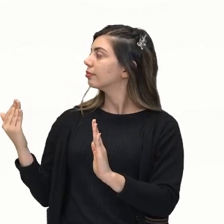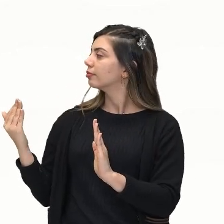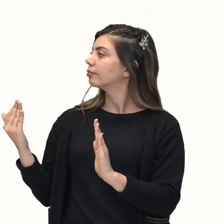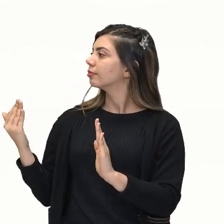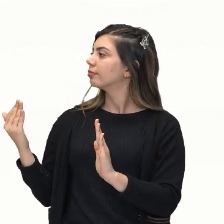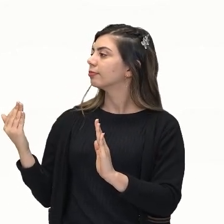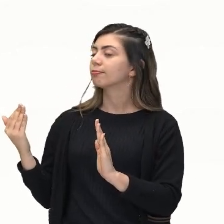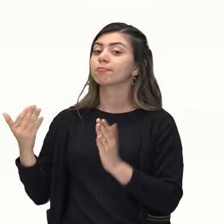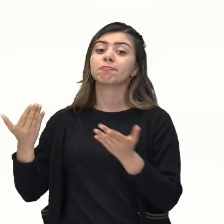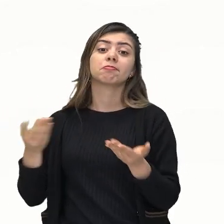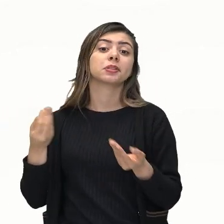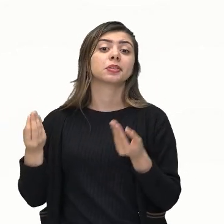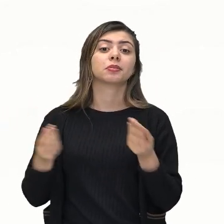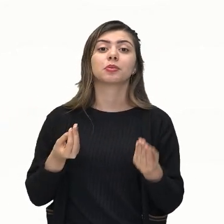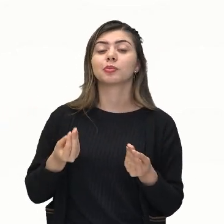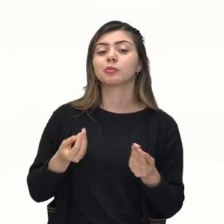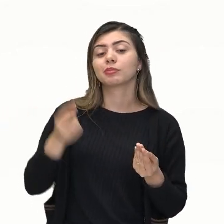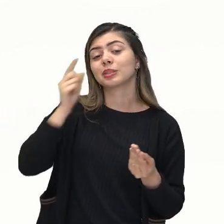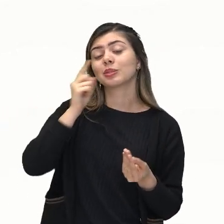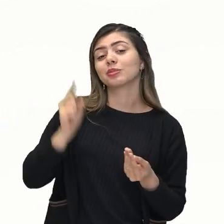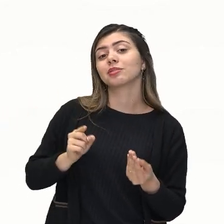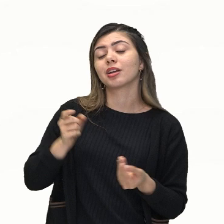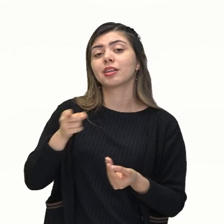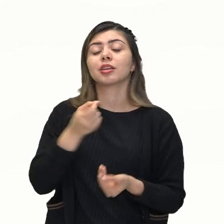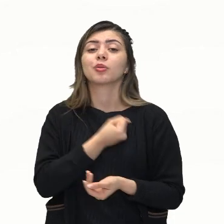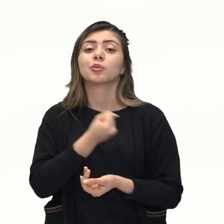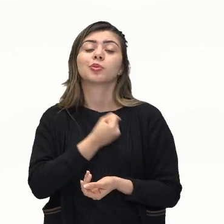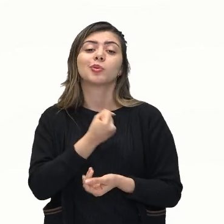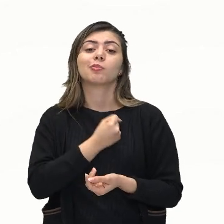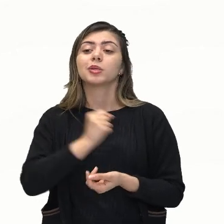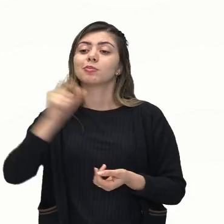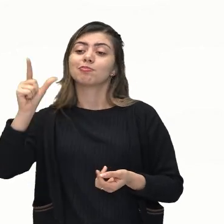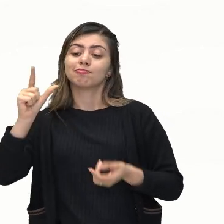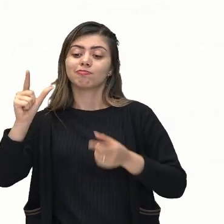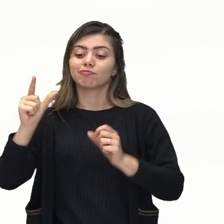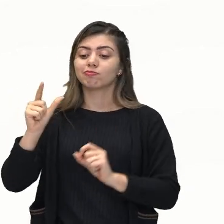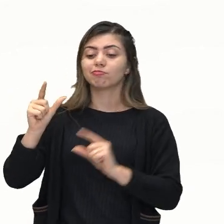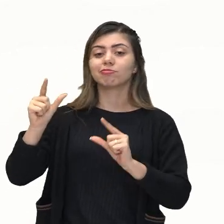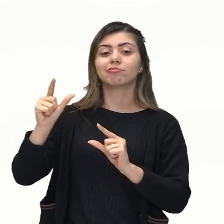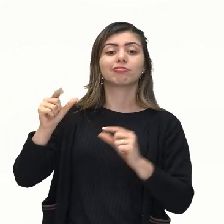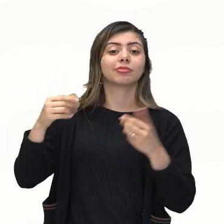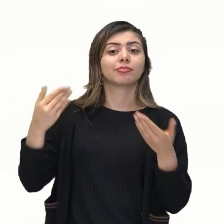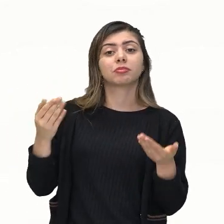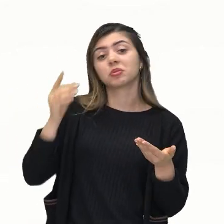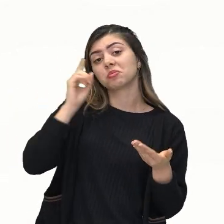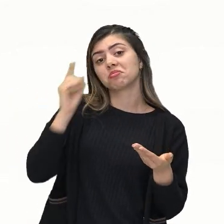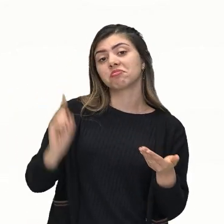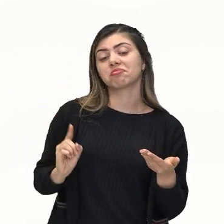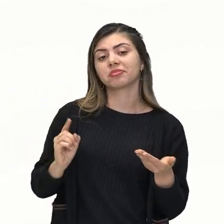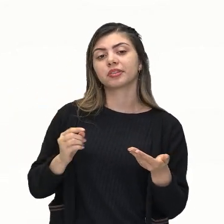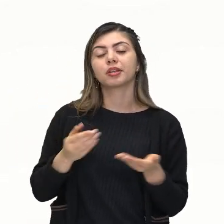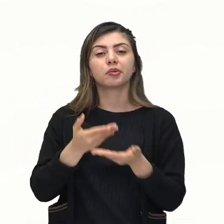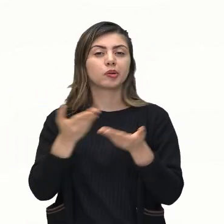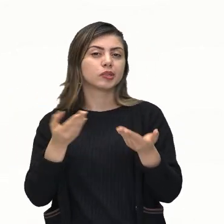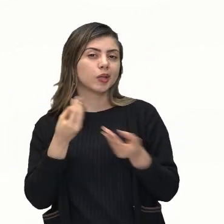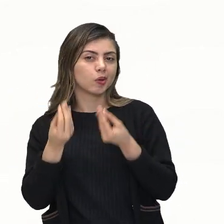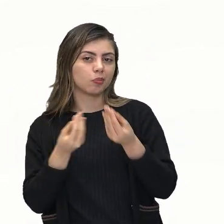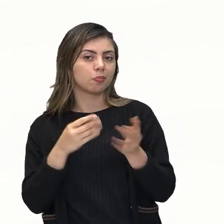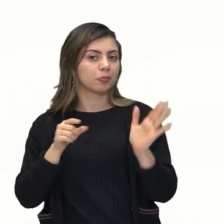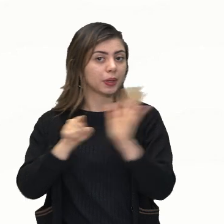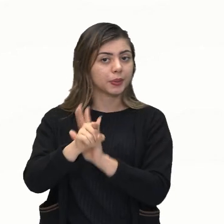E agora, pessoal, que eu não sei qual é o número maior, 3,50 ou x? Você vai fazer uma seguinte